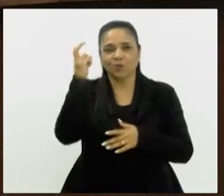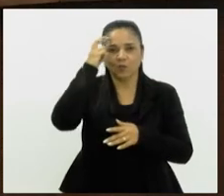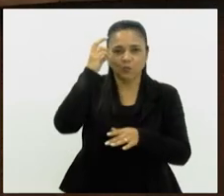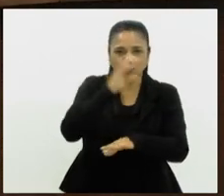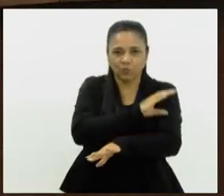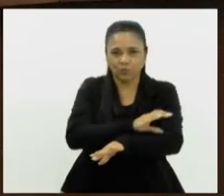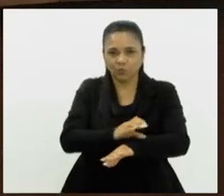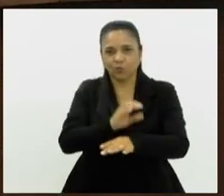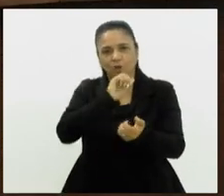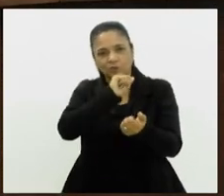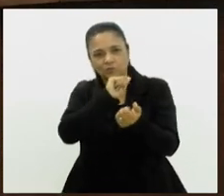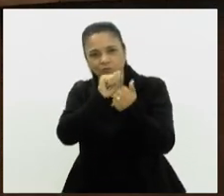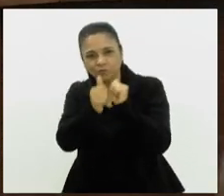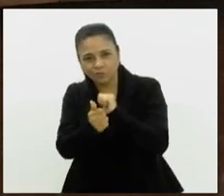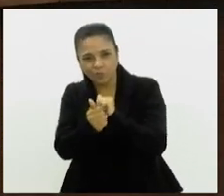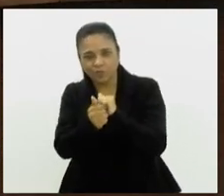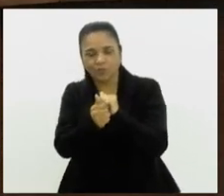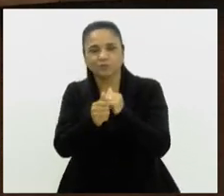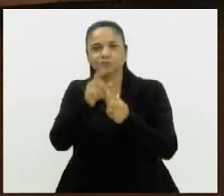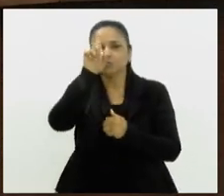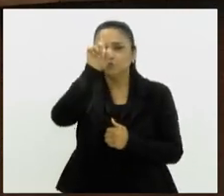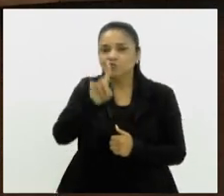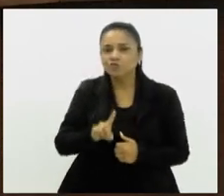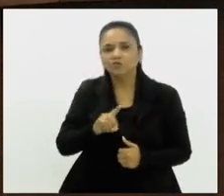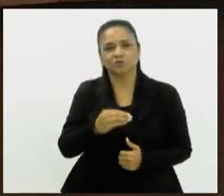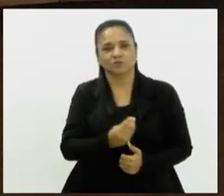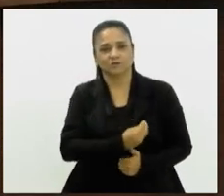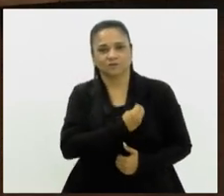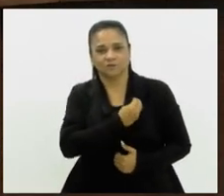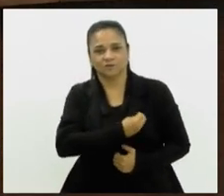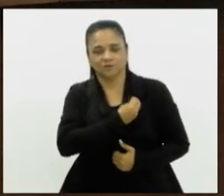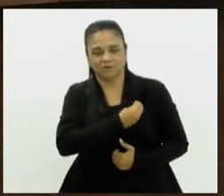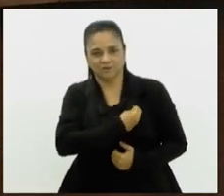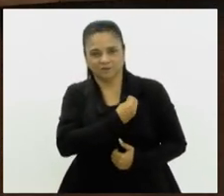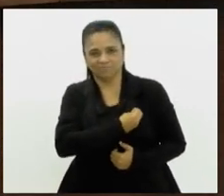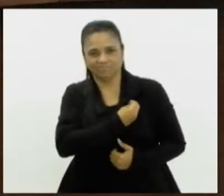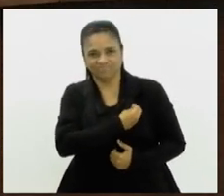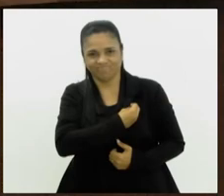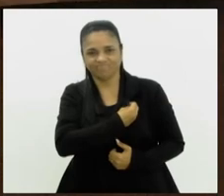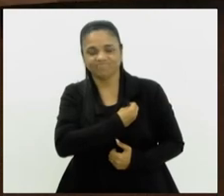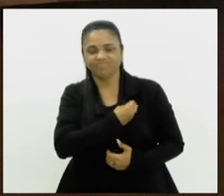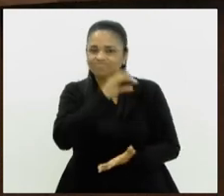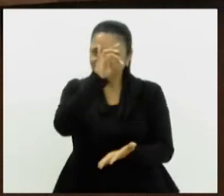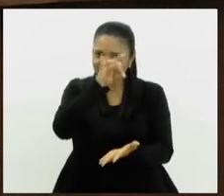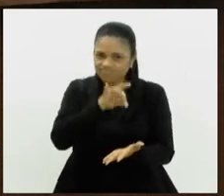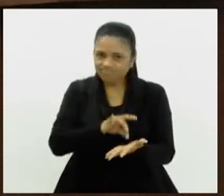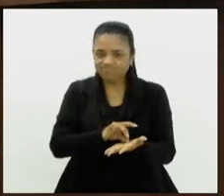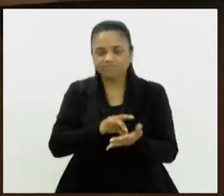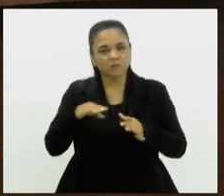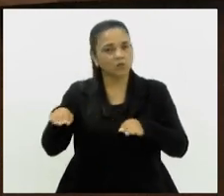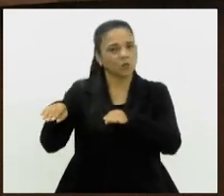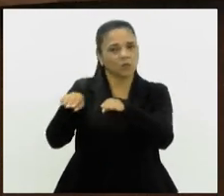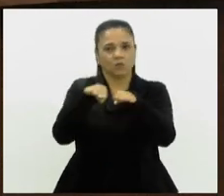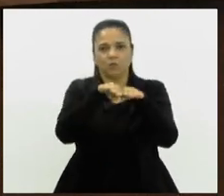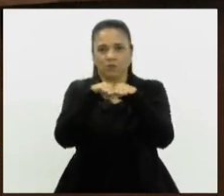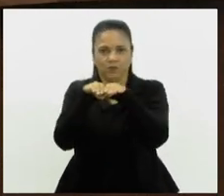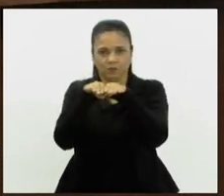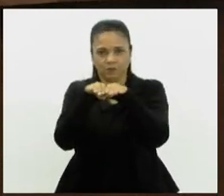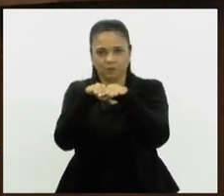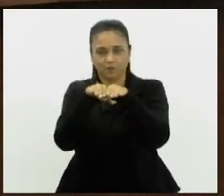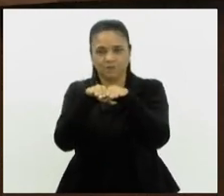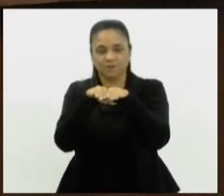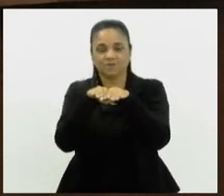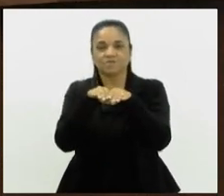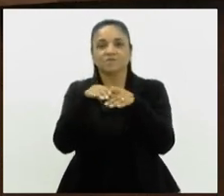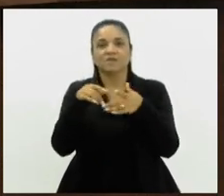que o esporte, que o direito à vida, na sua plenitude, realmente seja para todos. A gente espera